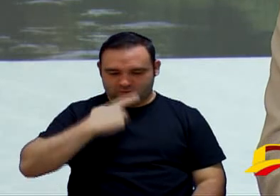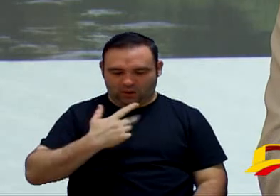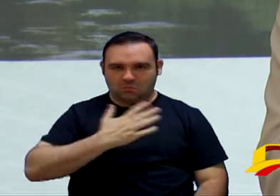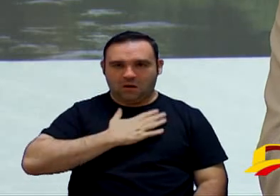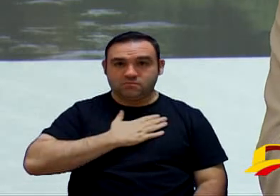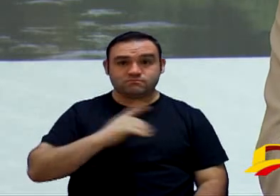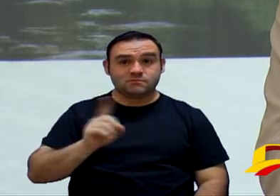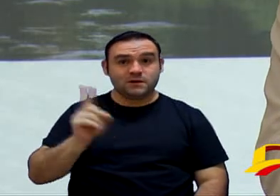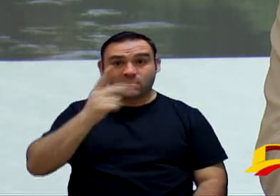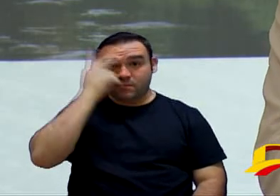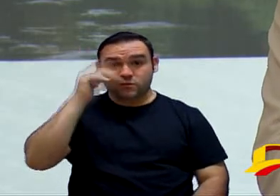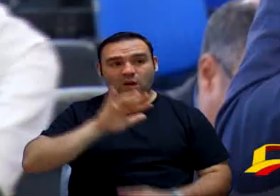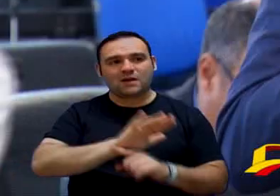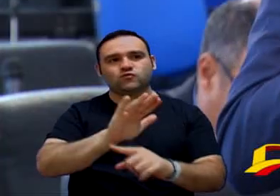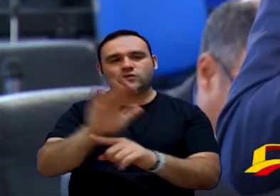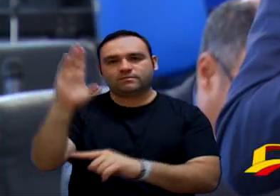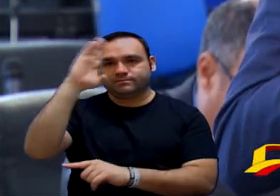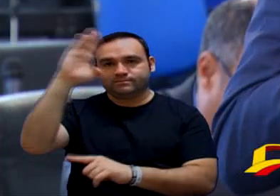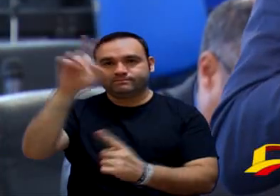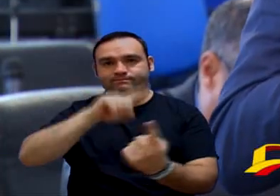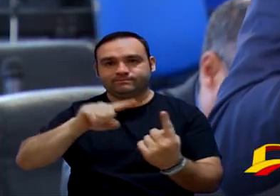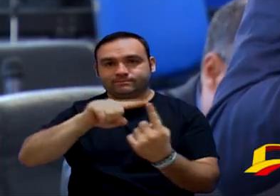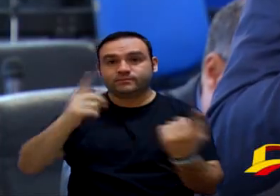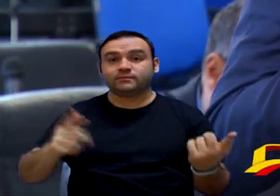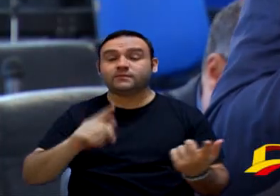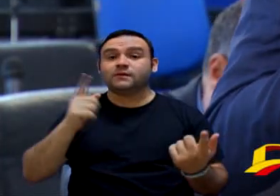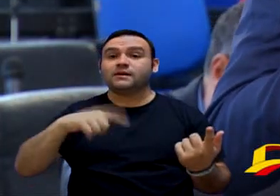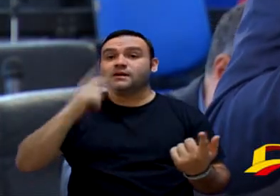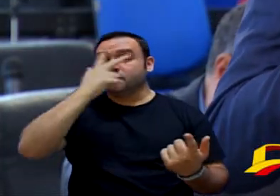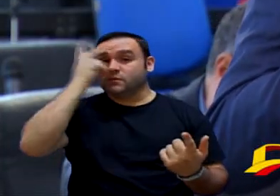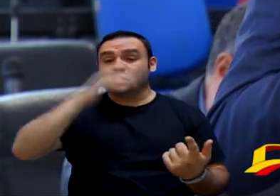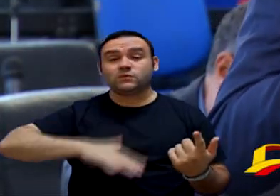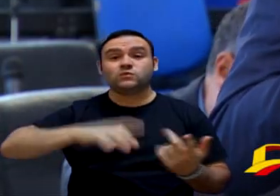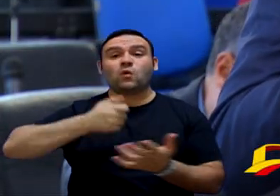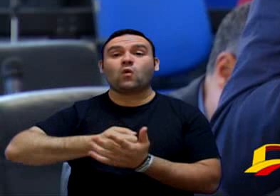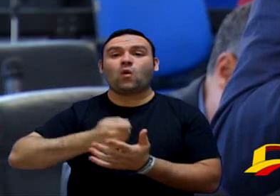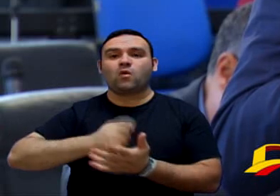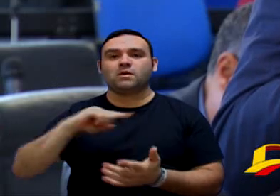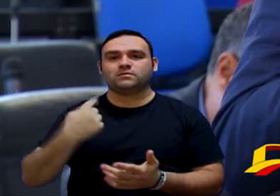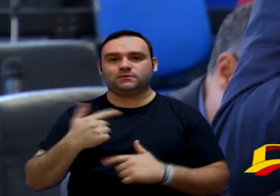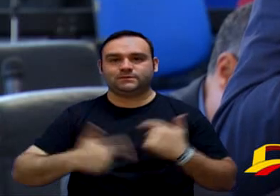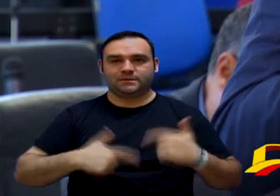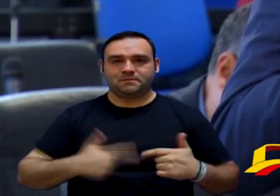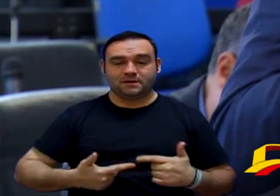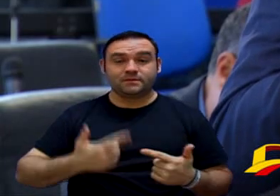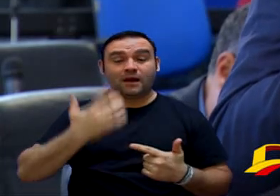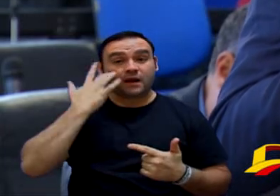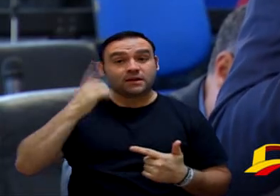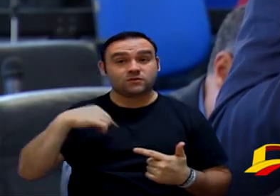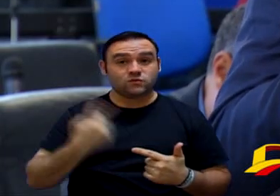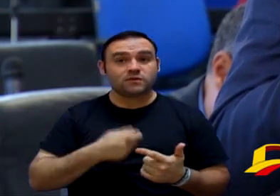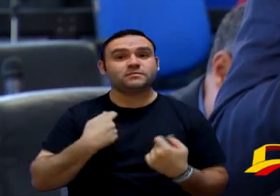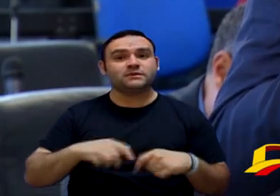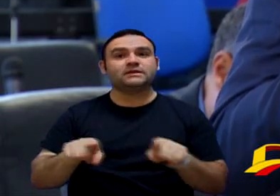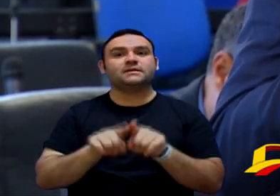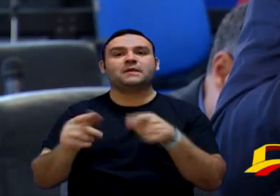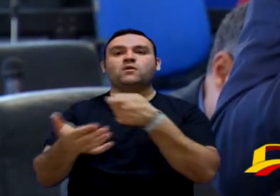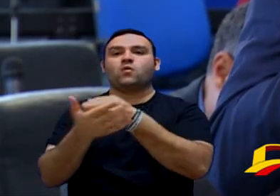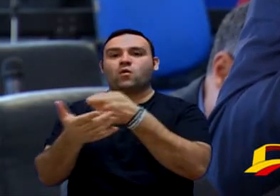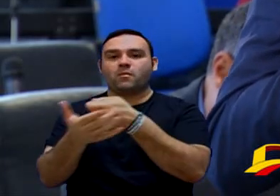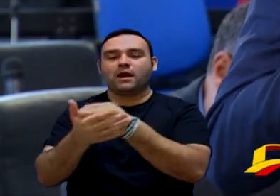pedimos para a população isso a população cobra Nossa entende que nós temos que cobrar